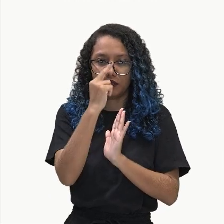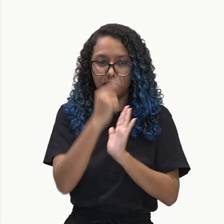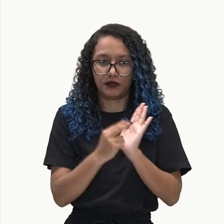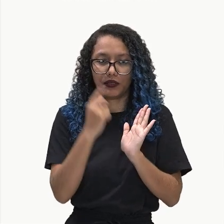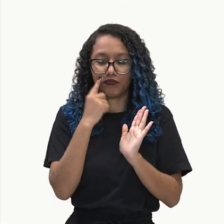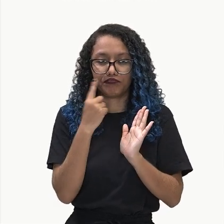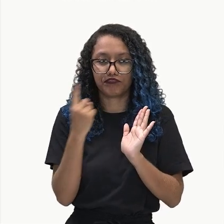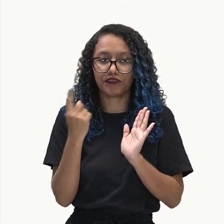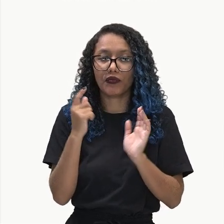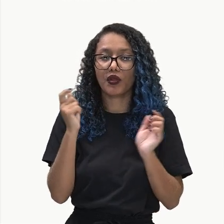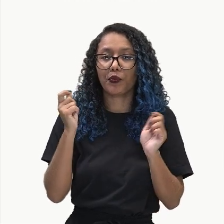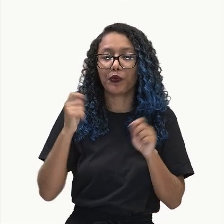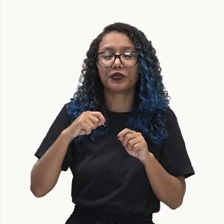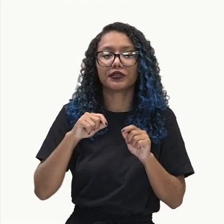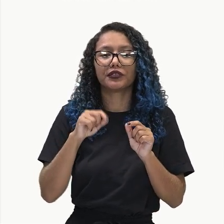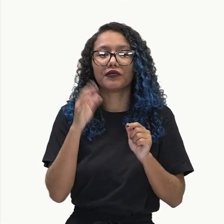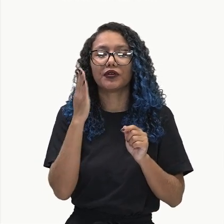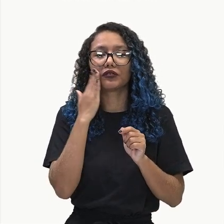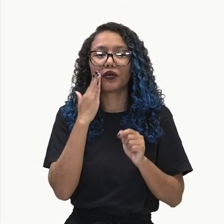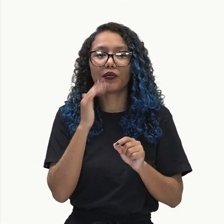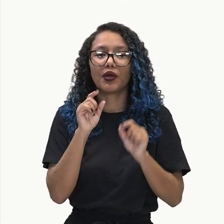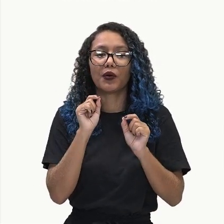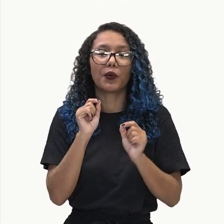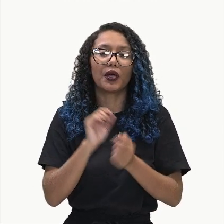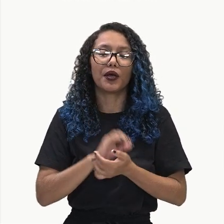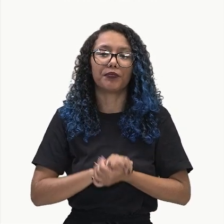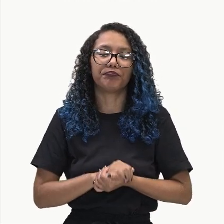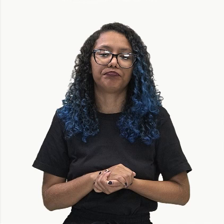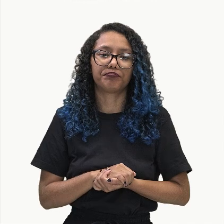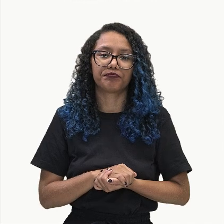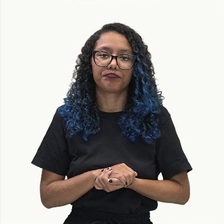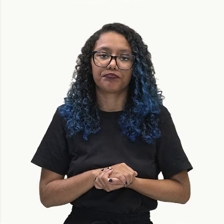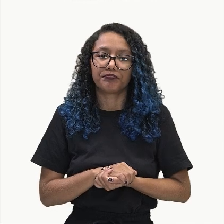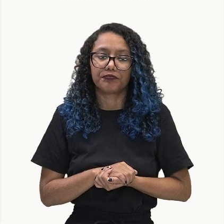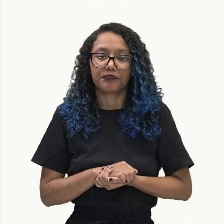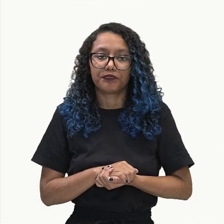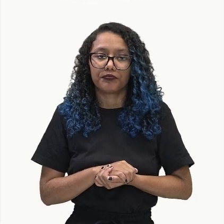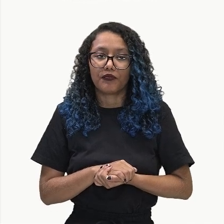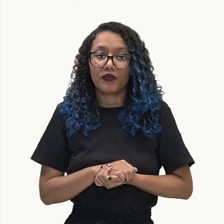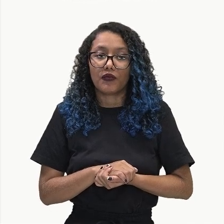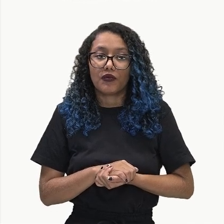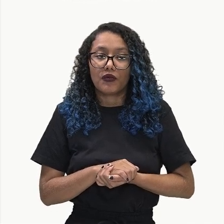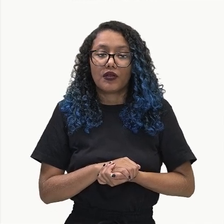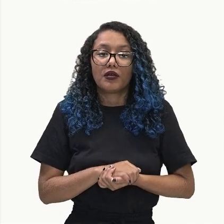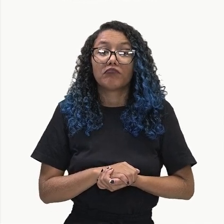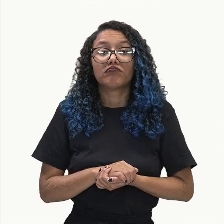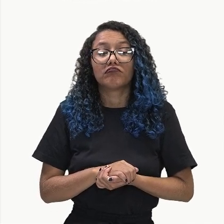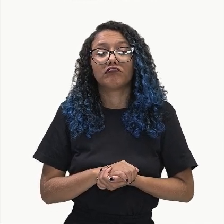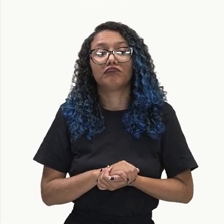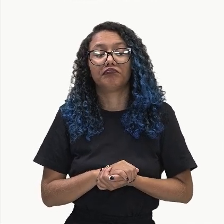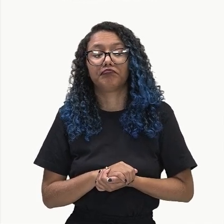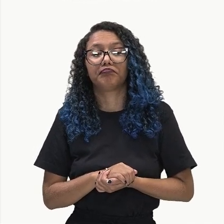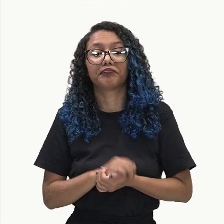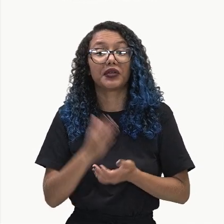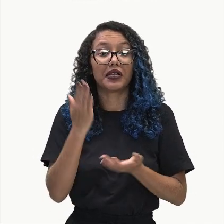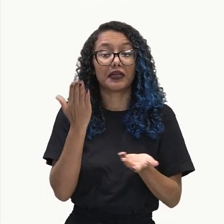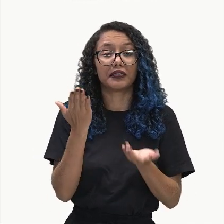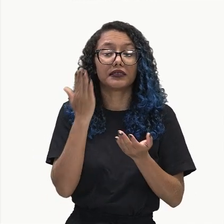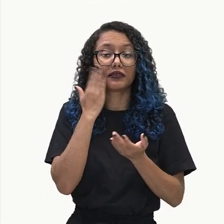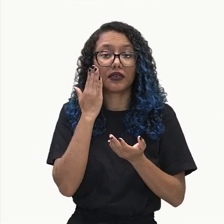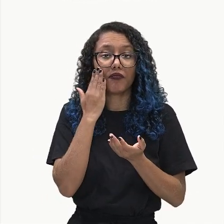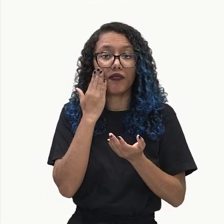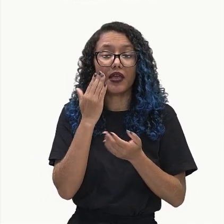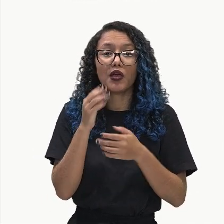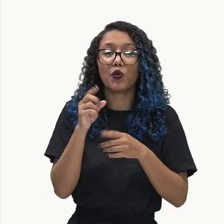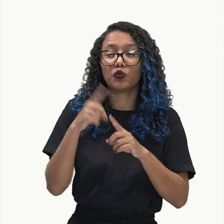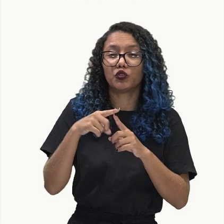identificar o tipo de resposta que se espera obter. É para isso que servem os pronomes